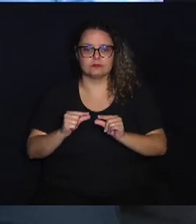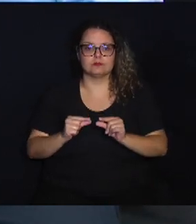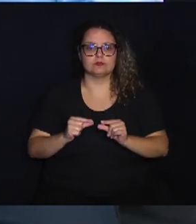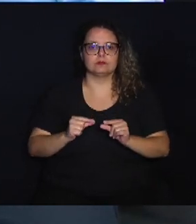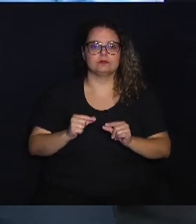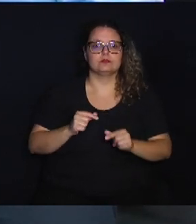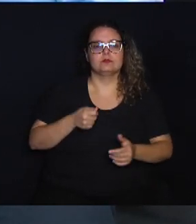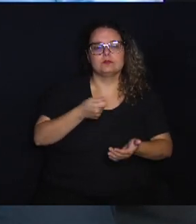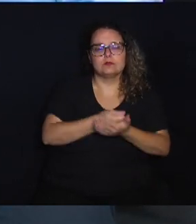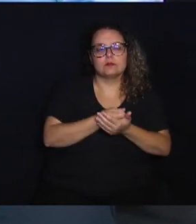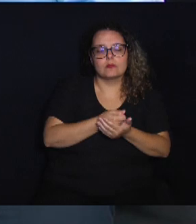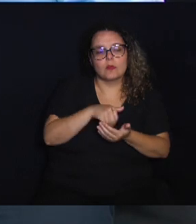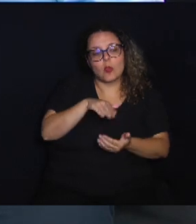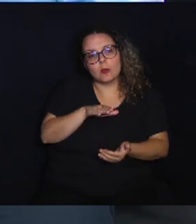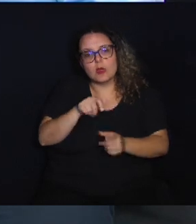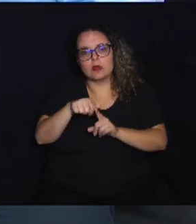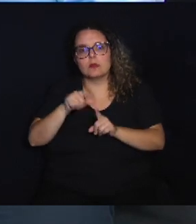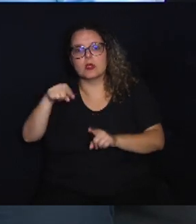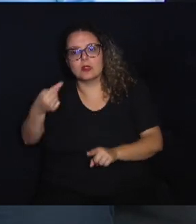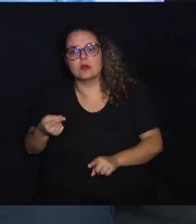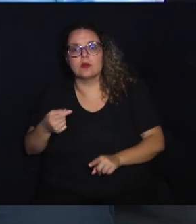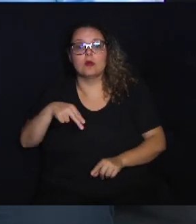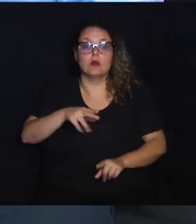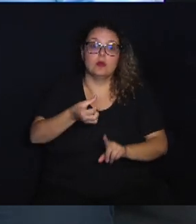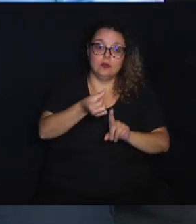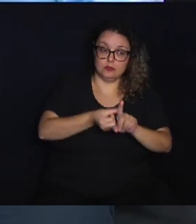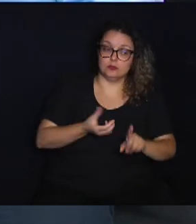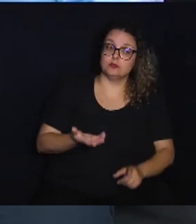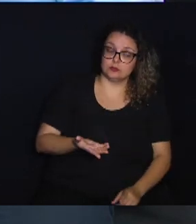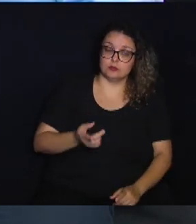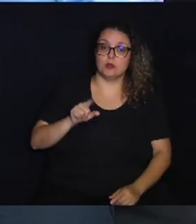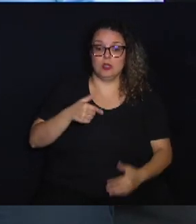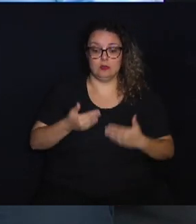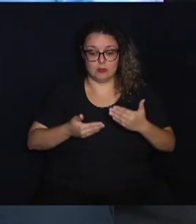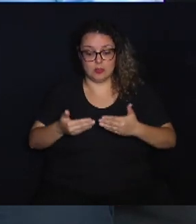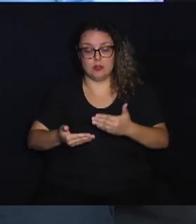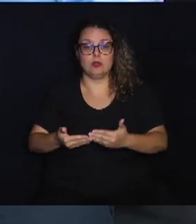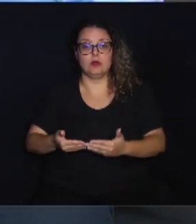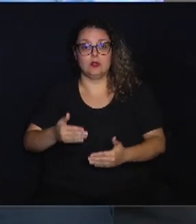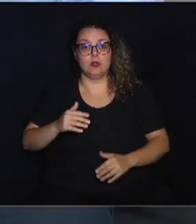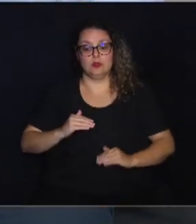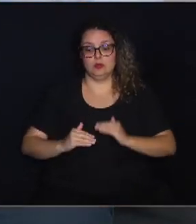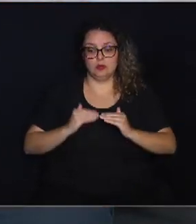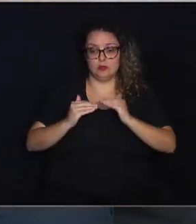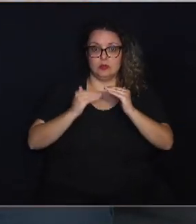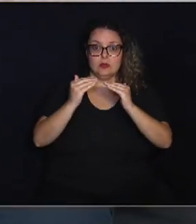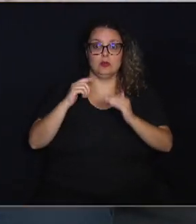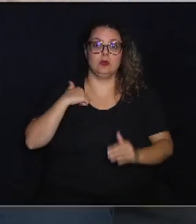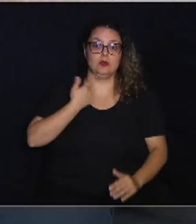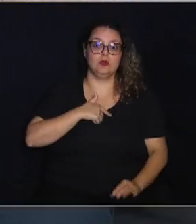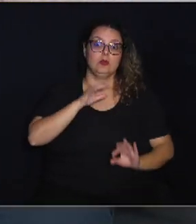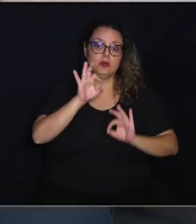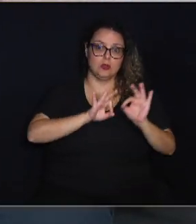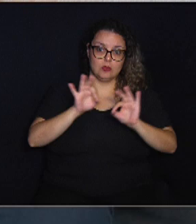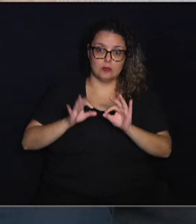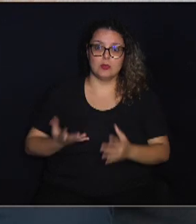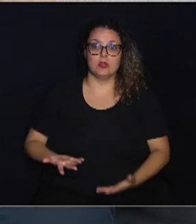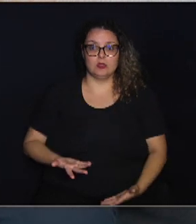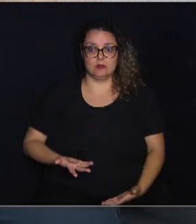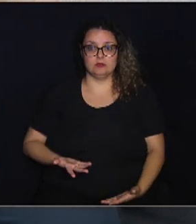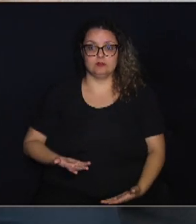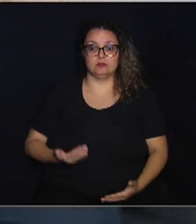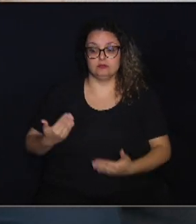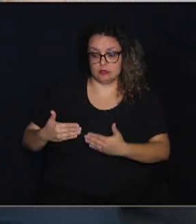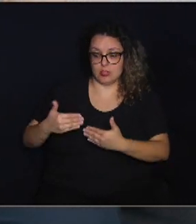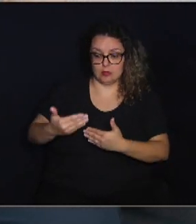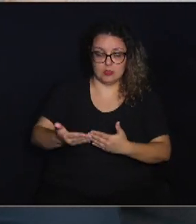mais no mês seguinte ou no semestre, ou seja, é a partir daí que a gente constrói o nosso plano para